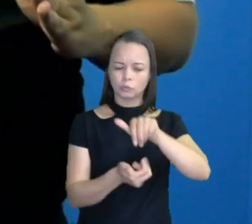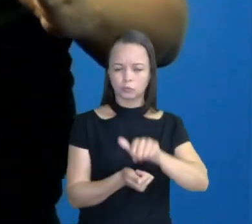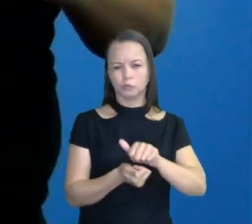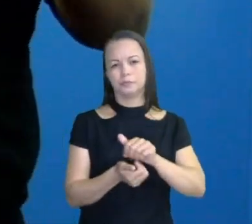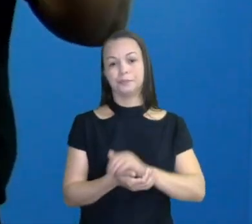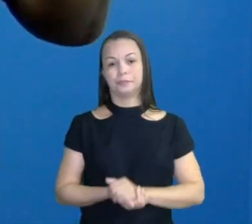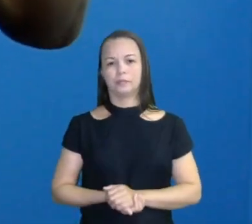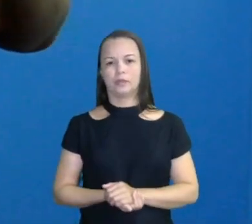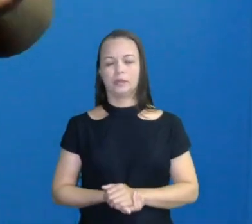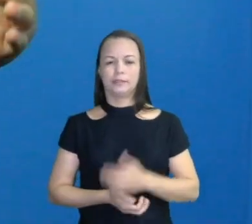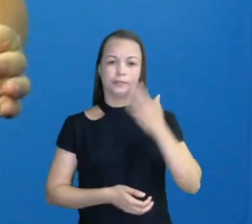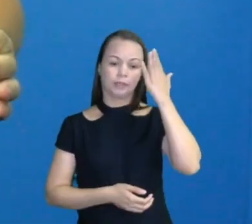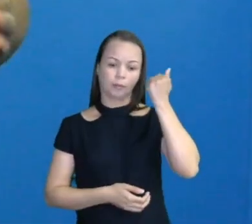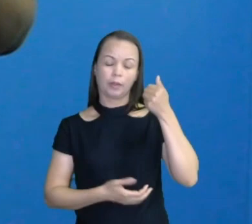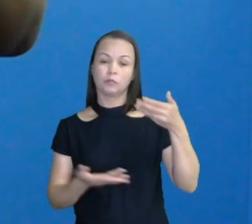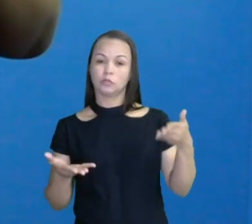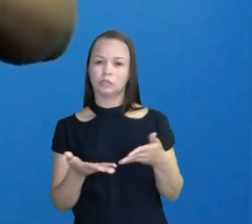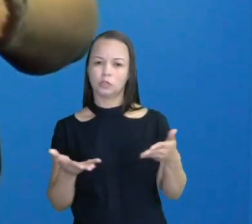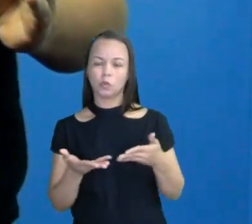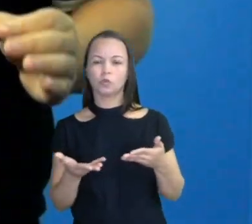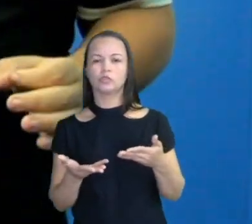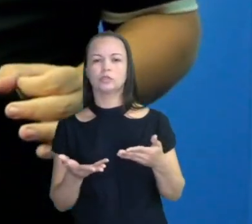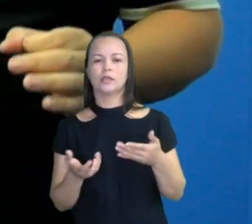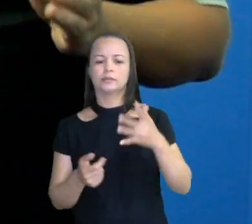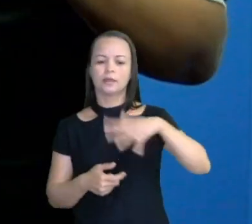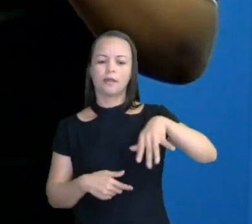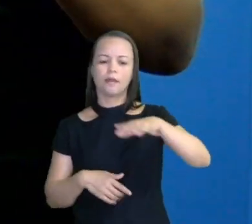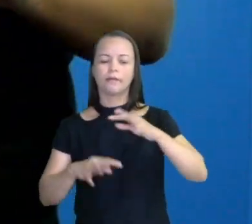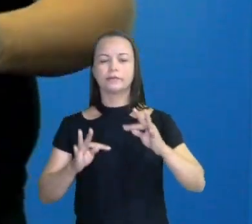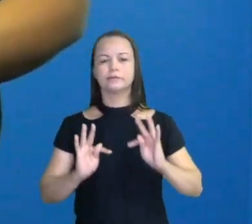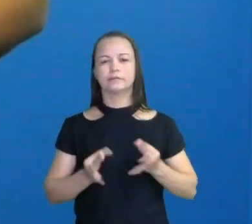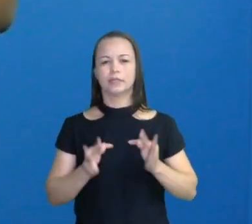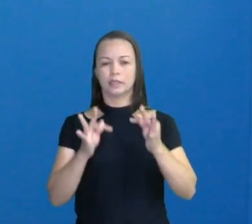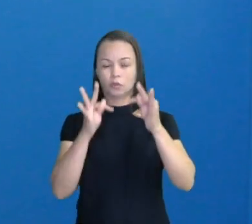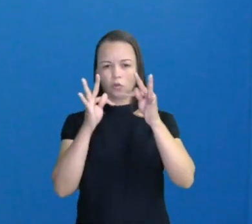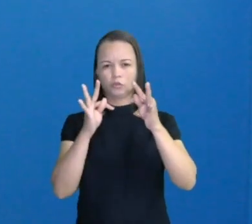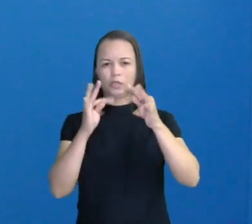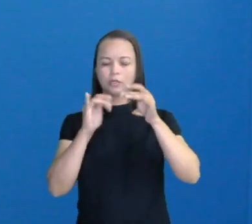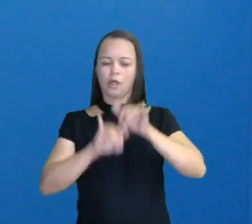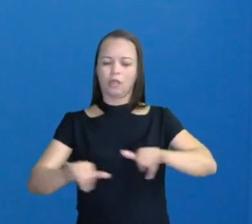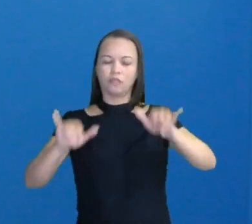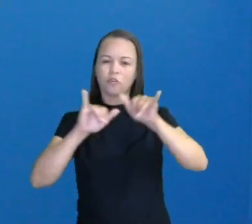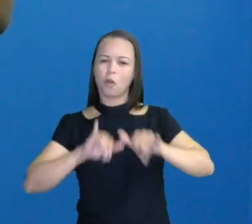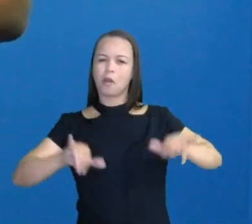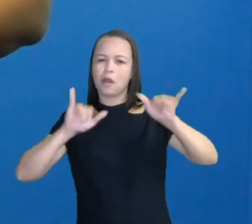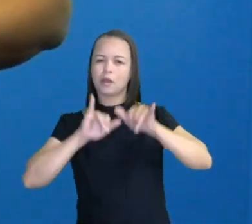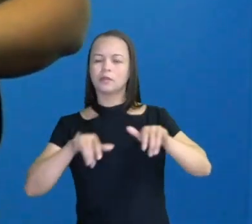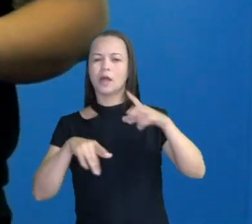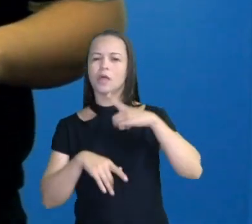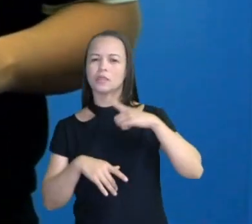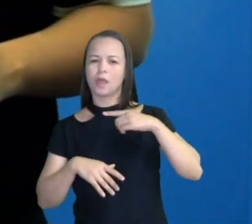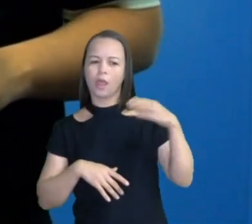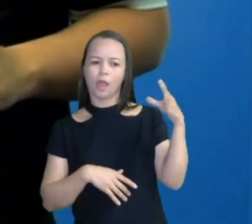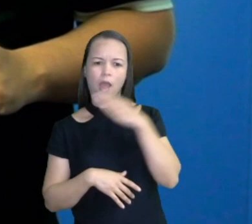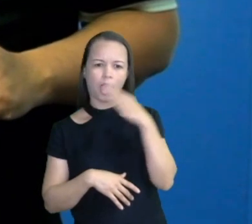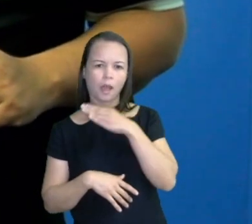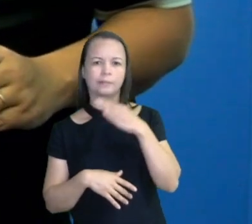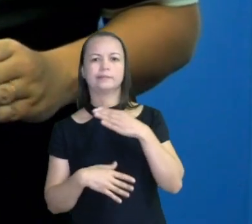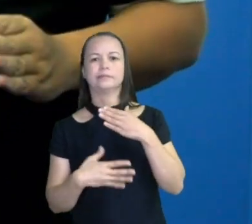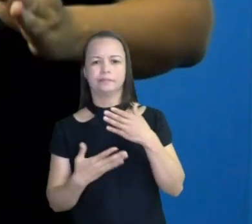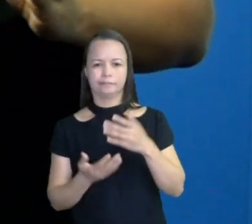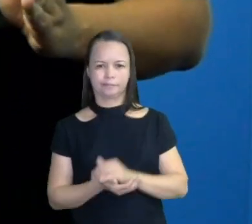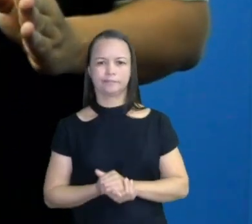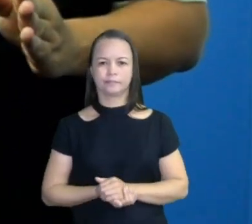que hoje, nas eras tecnológicas, essa informação ela tem uma rapidez muito grande, tá